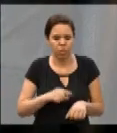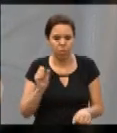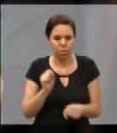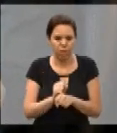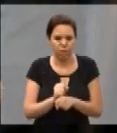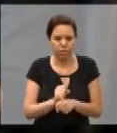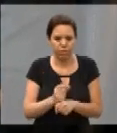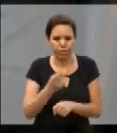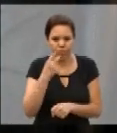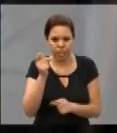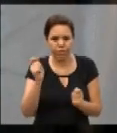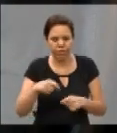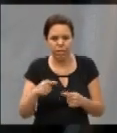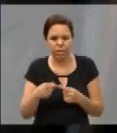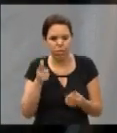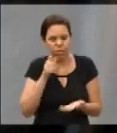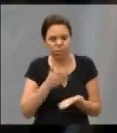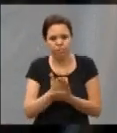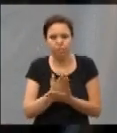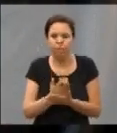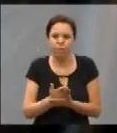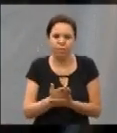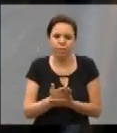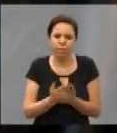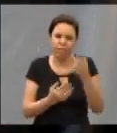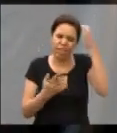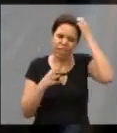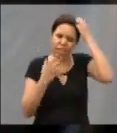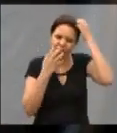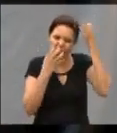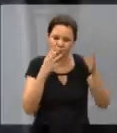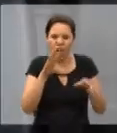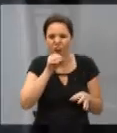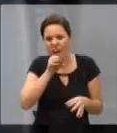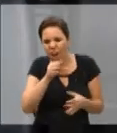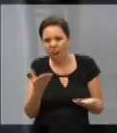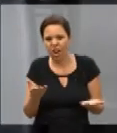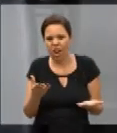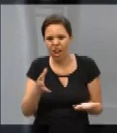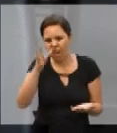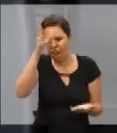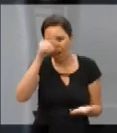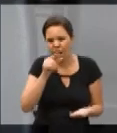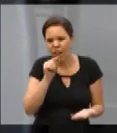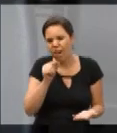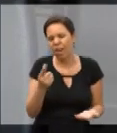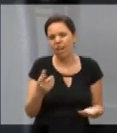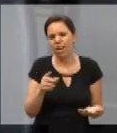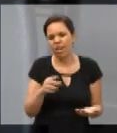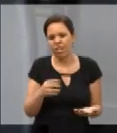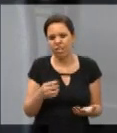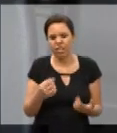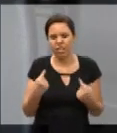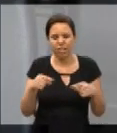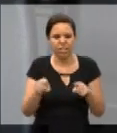e dava certo e a cena saía. Cachorro latindo, galo cantando, aquela coisa toda de E aí às vezes não está